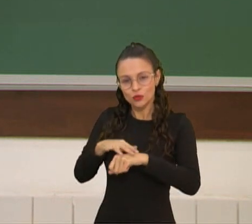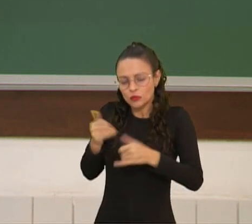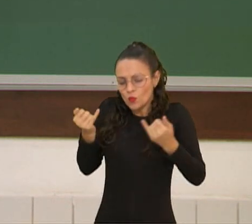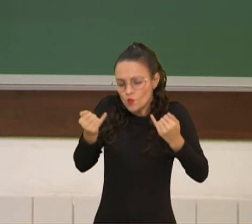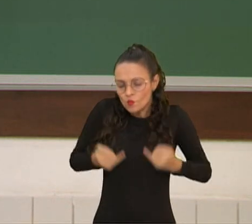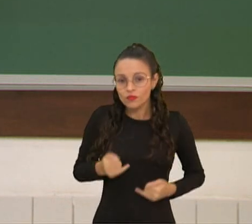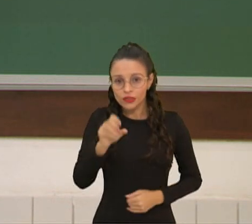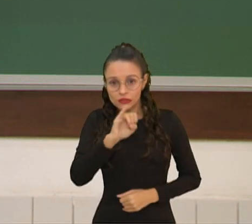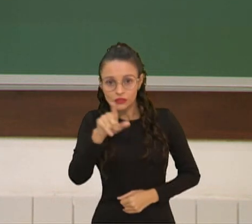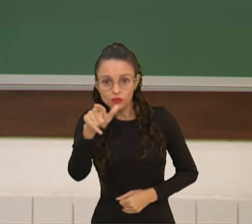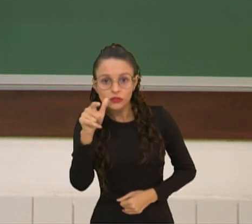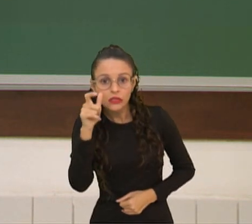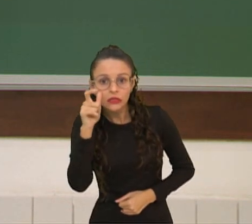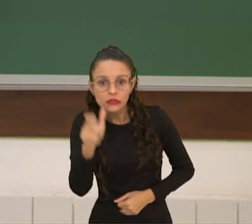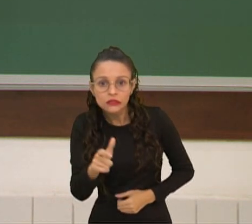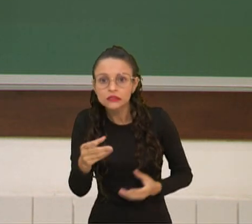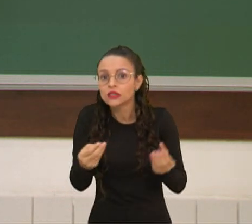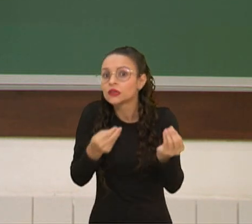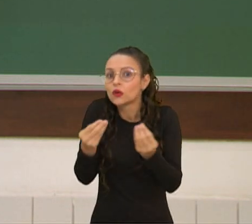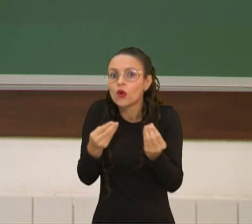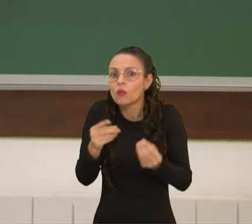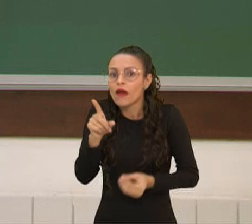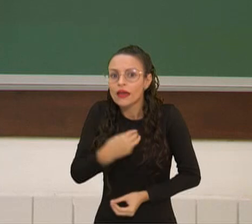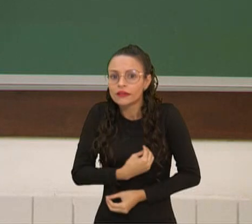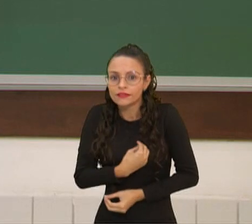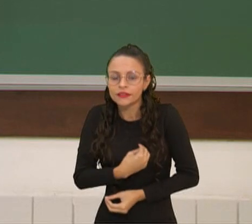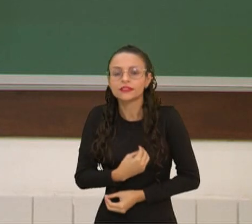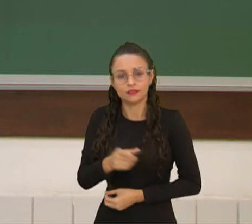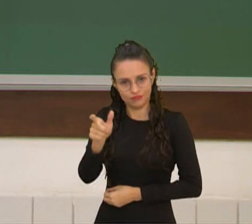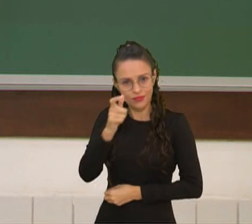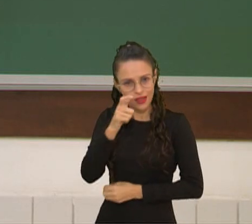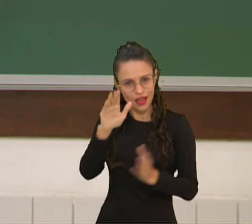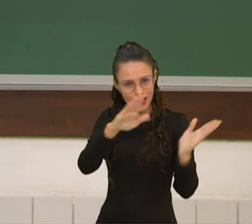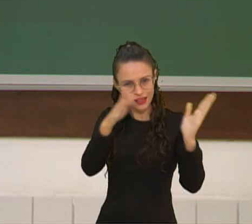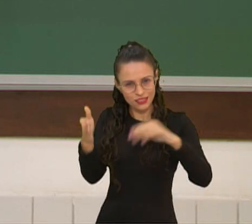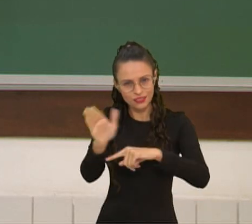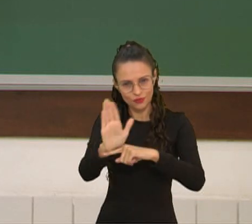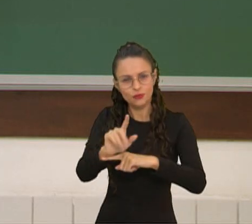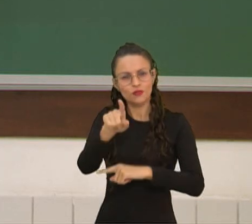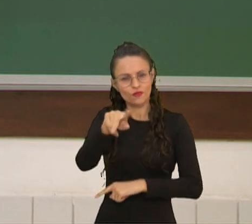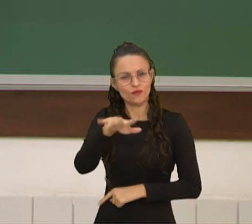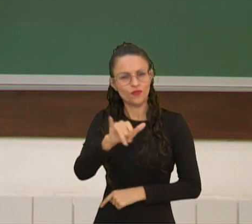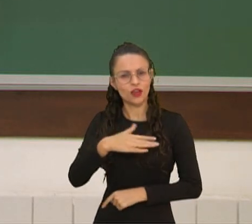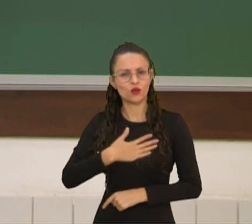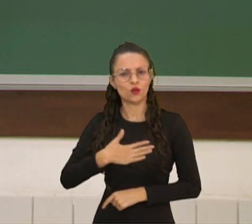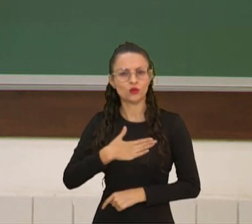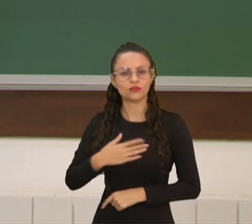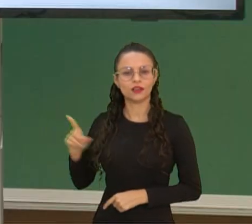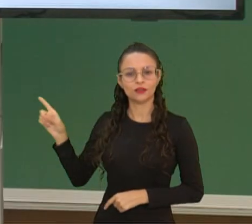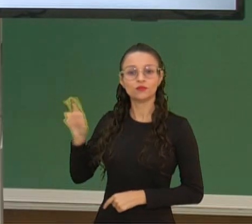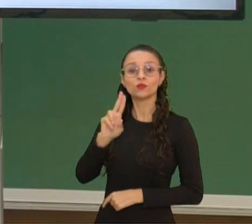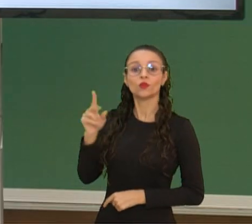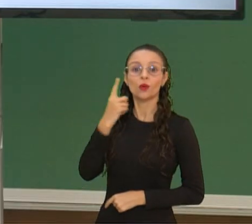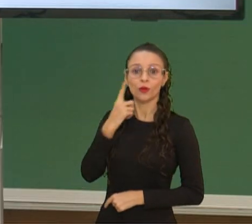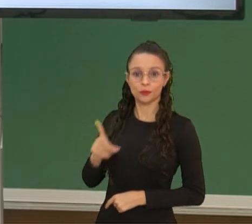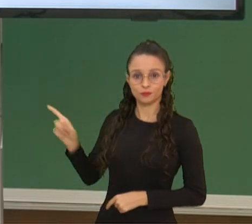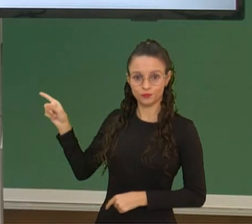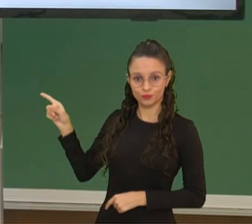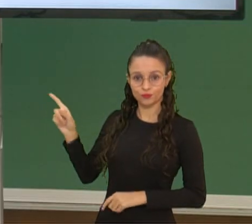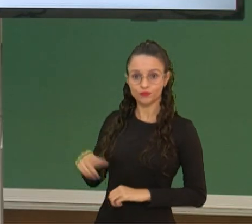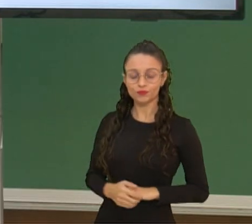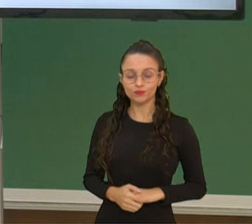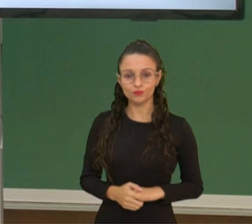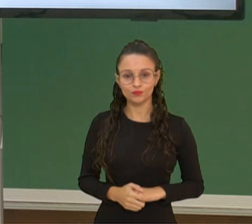você se interessou quer saber como é que é viver com anorexia assisti esse filme aí que você vai gostar o filme é tudo de bons